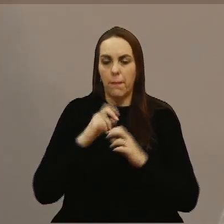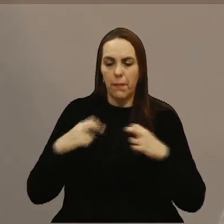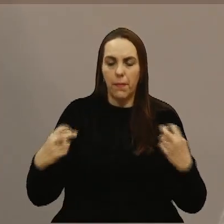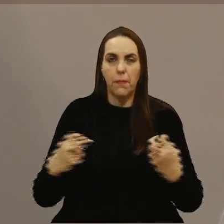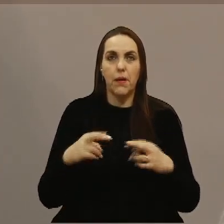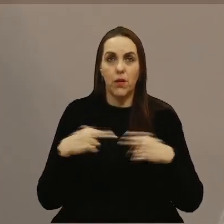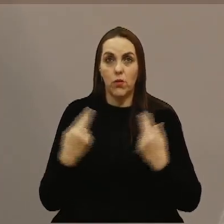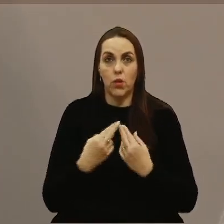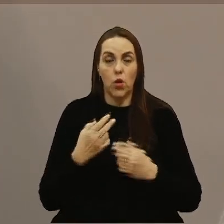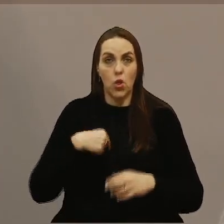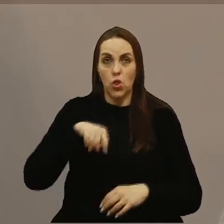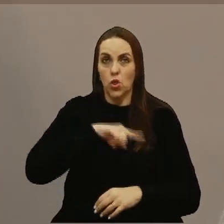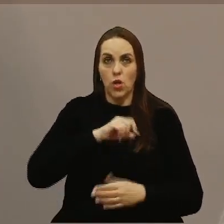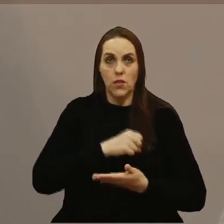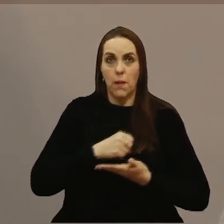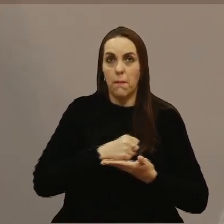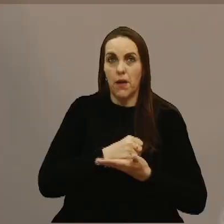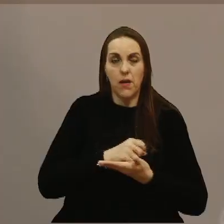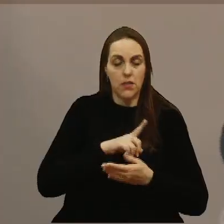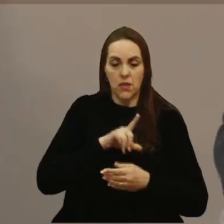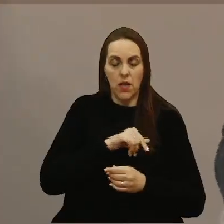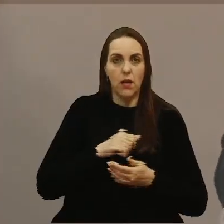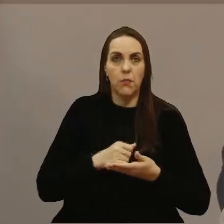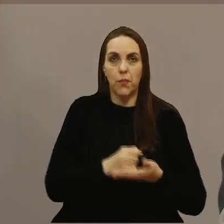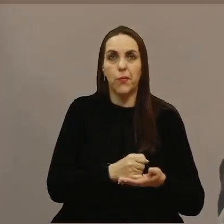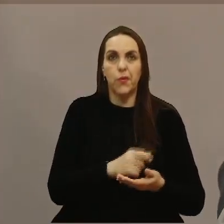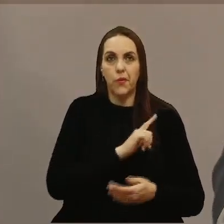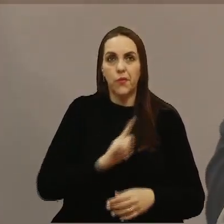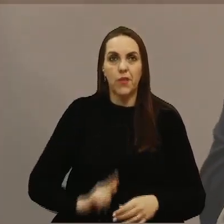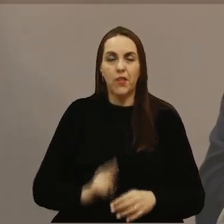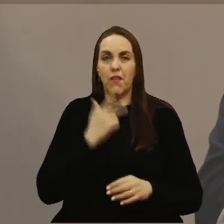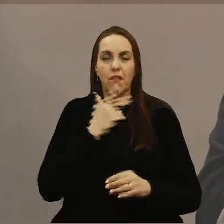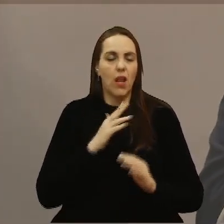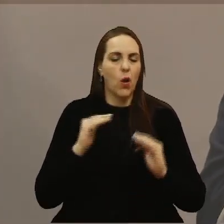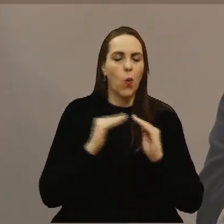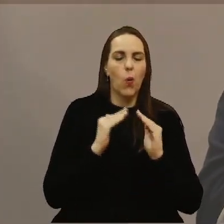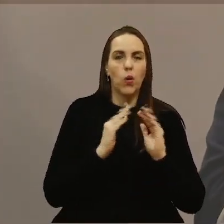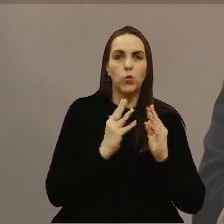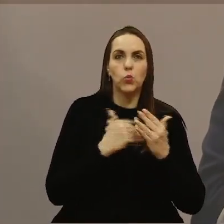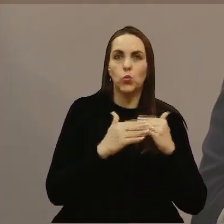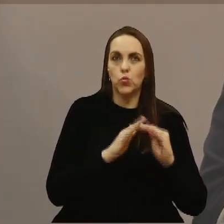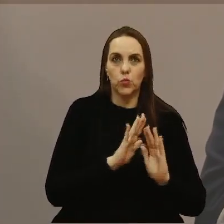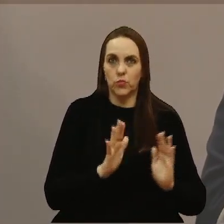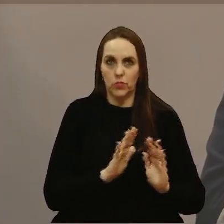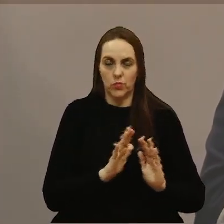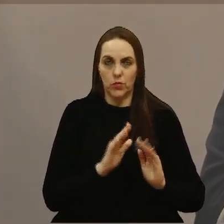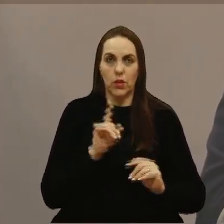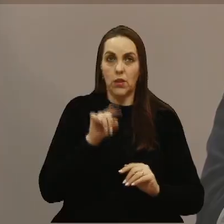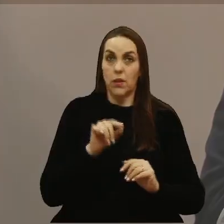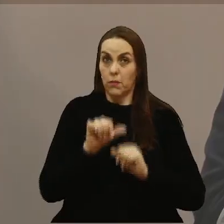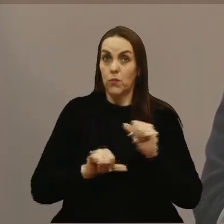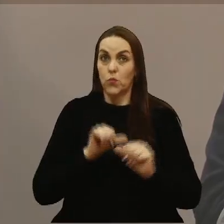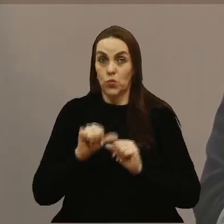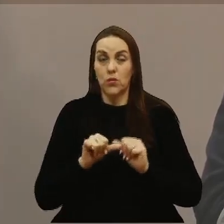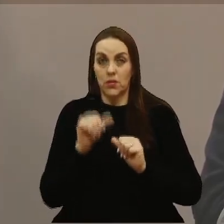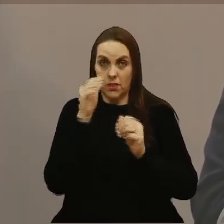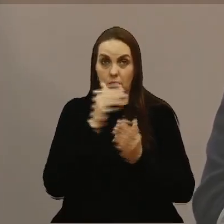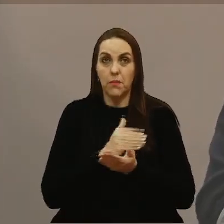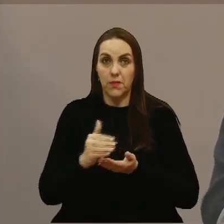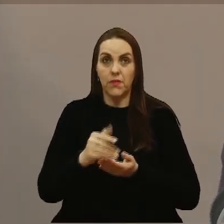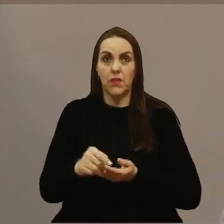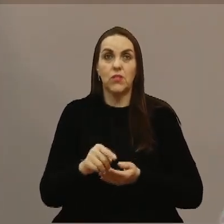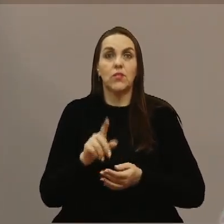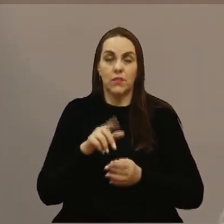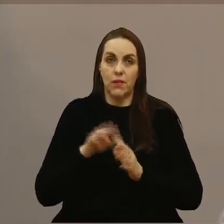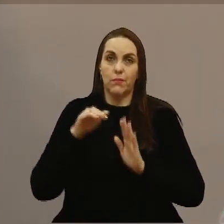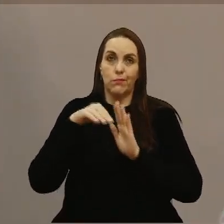base do governo que a gente vai dizer amém para tudo e concordar com tudo. Isso é importante. Chegamos num ponto que a gente precisa ter mudança, senão daqui para frente nós vamos